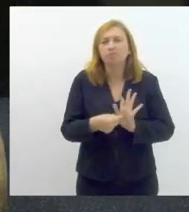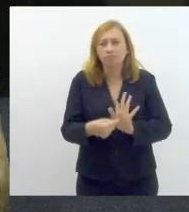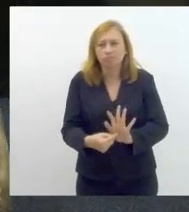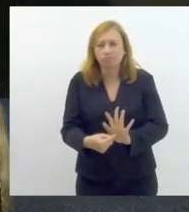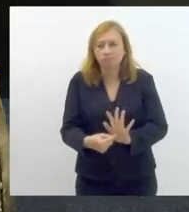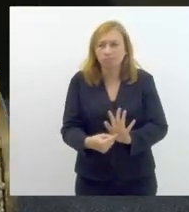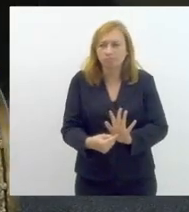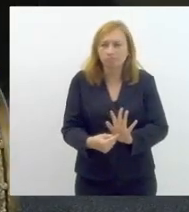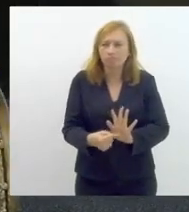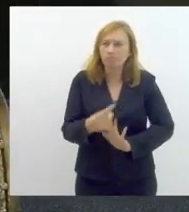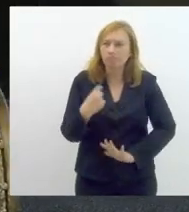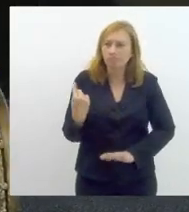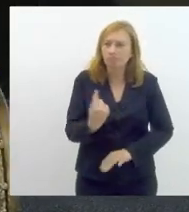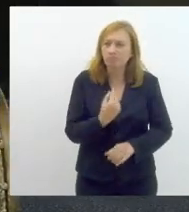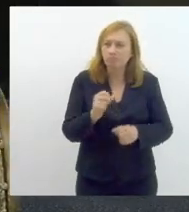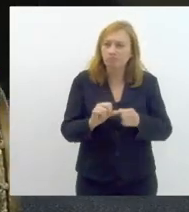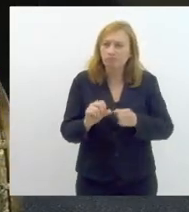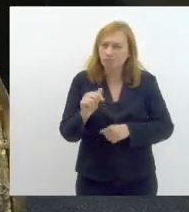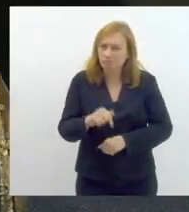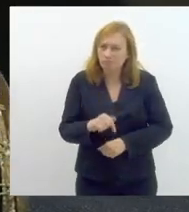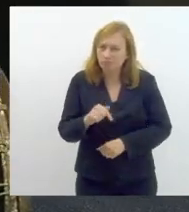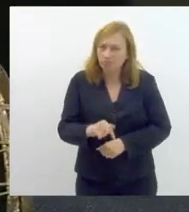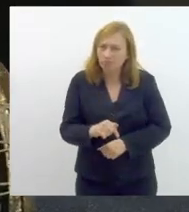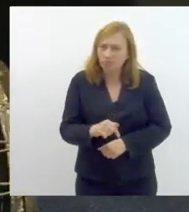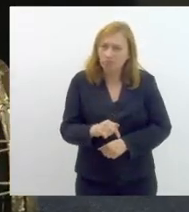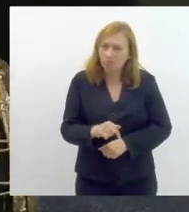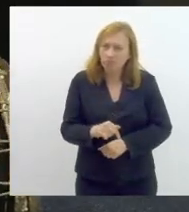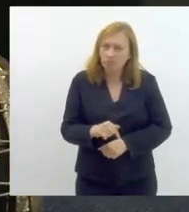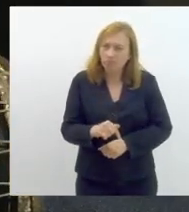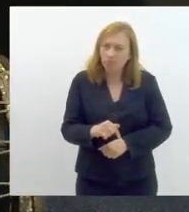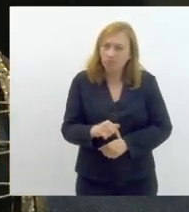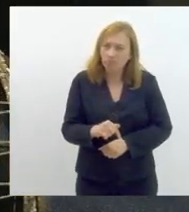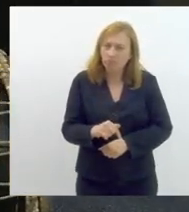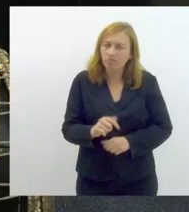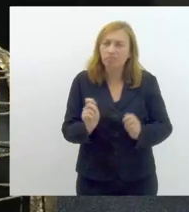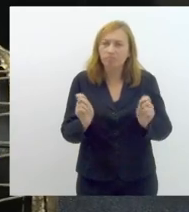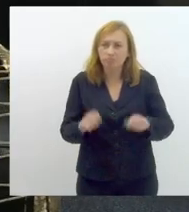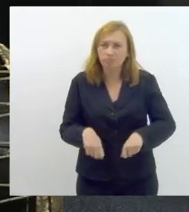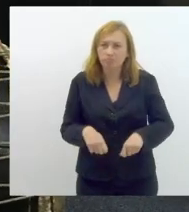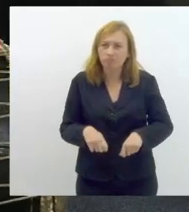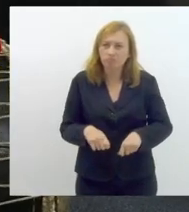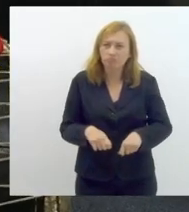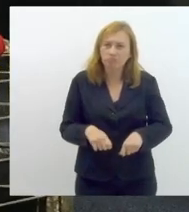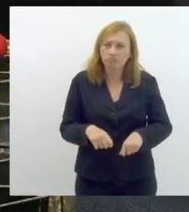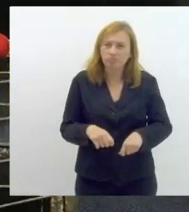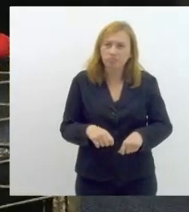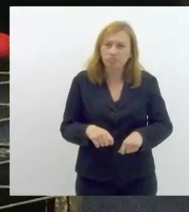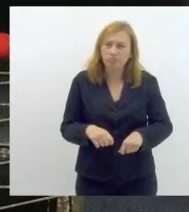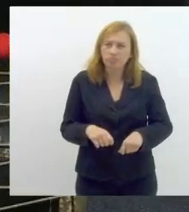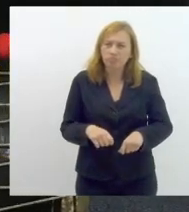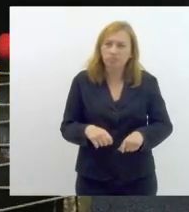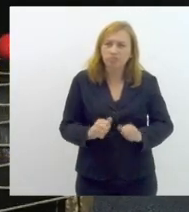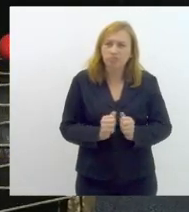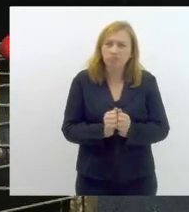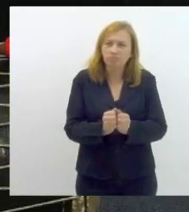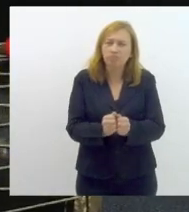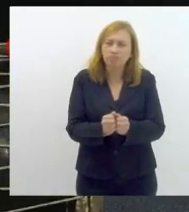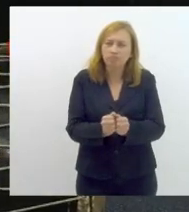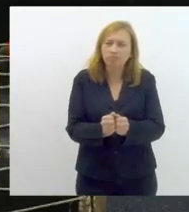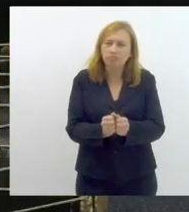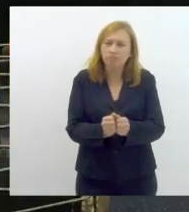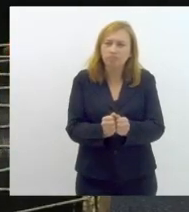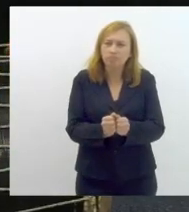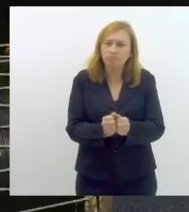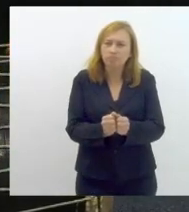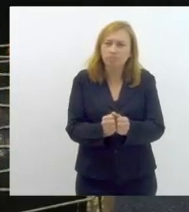que o que nós fizemos aqui é a possibilidade da junção, todos juntos,